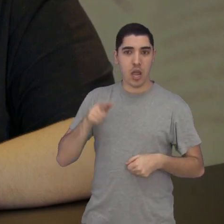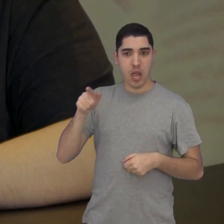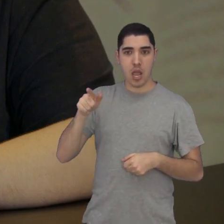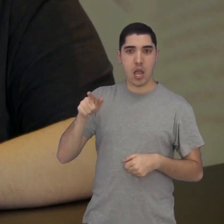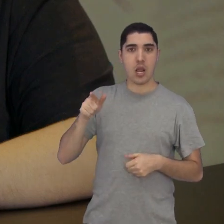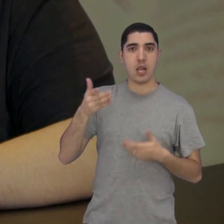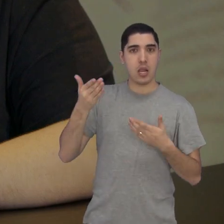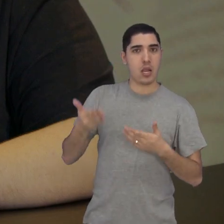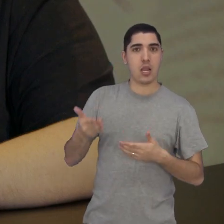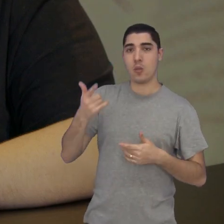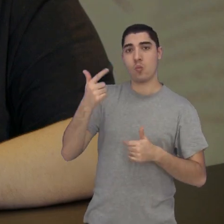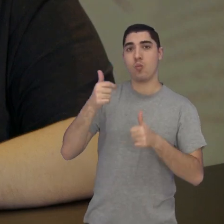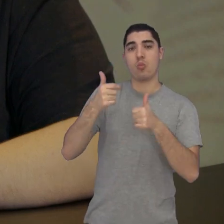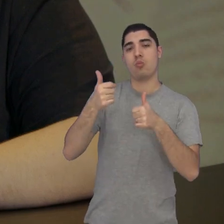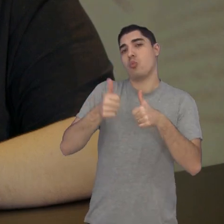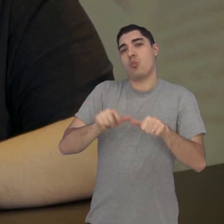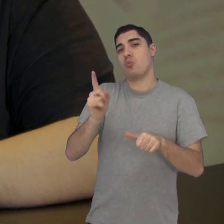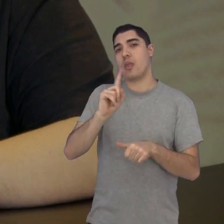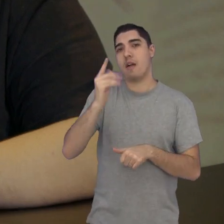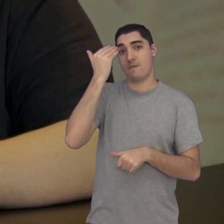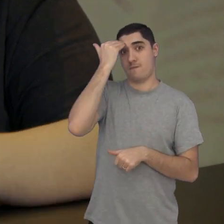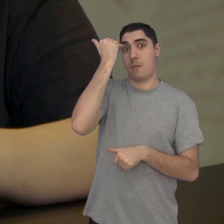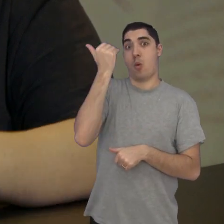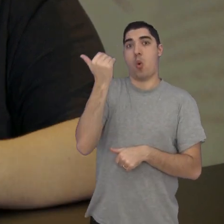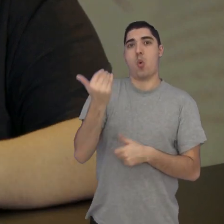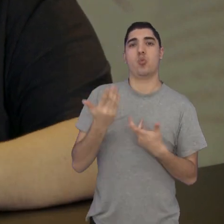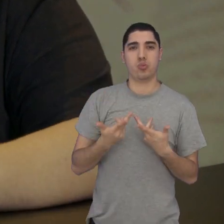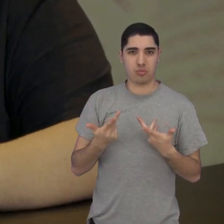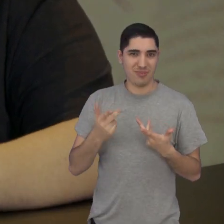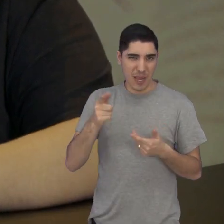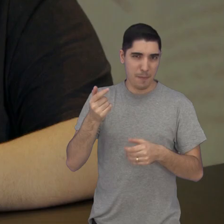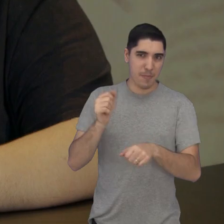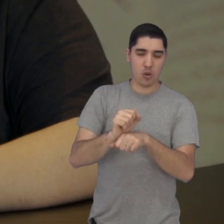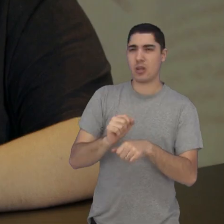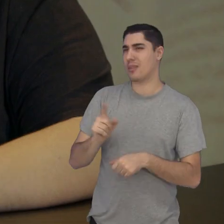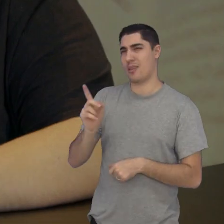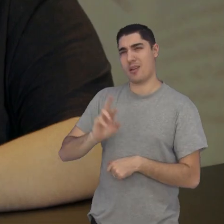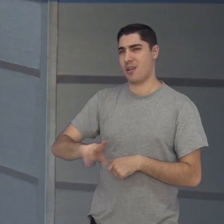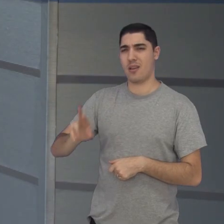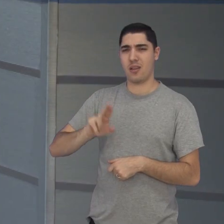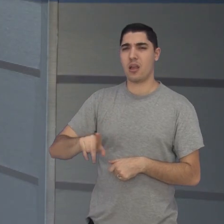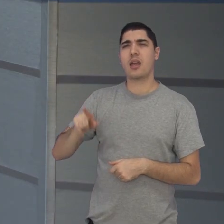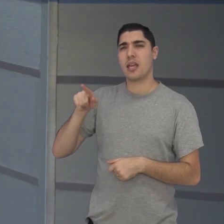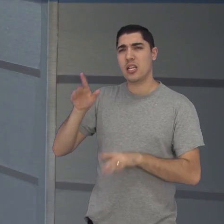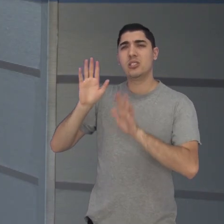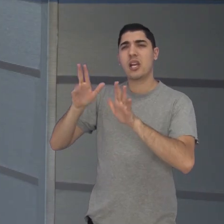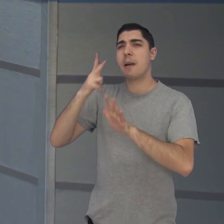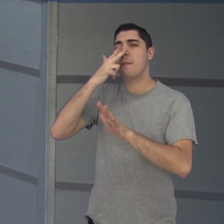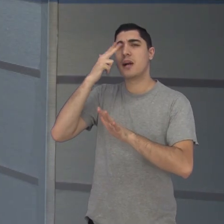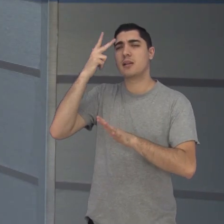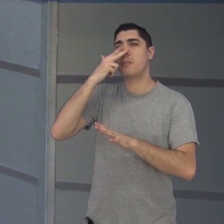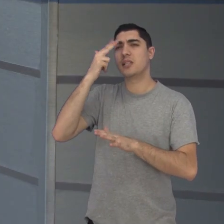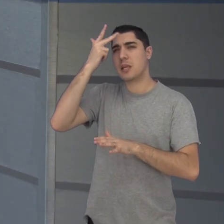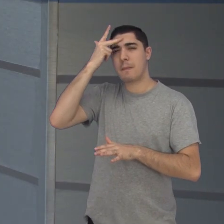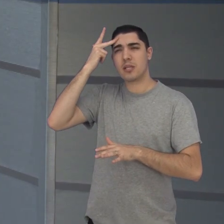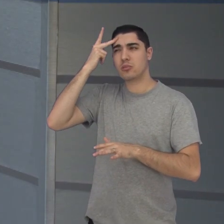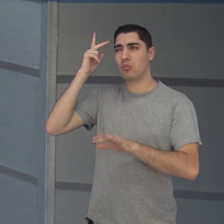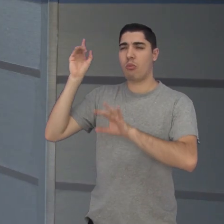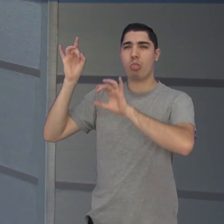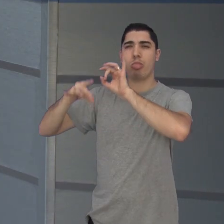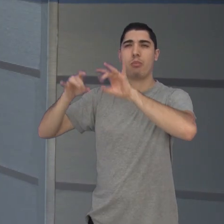mais no estrelato e tão hypado assim, né? Não. Eu diria até que ele já estava no esquecimento,